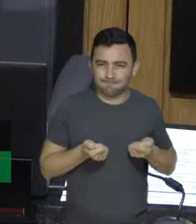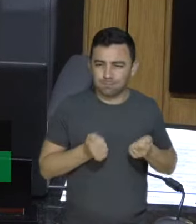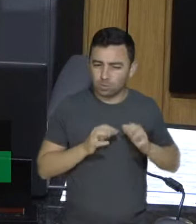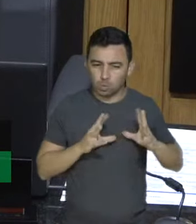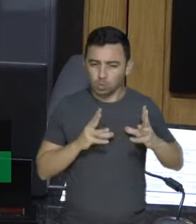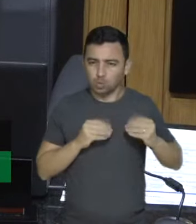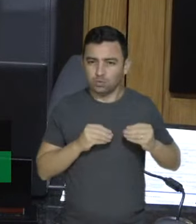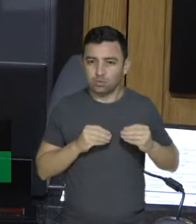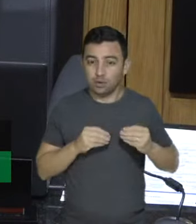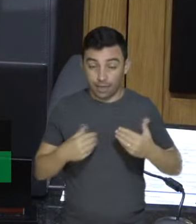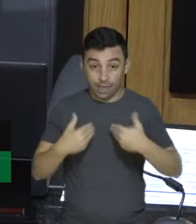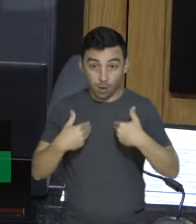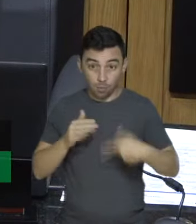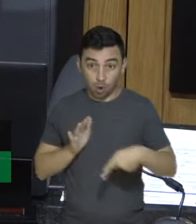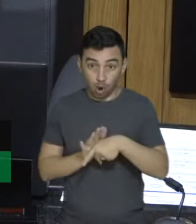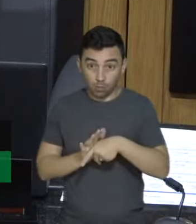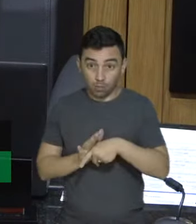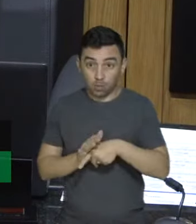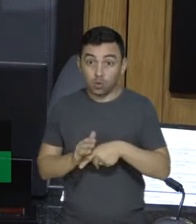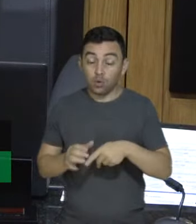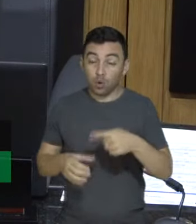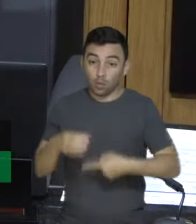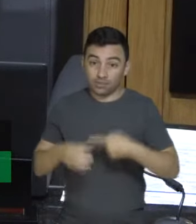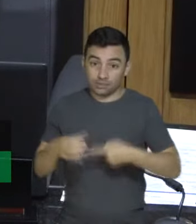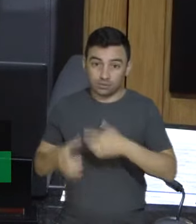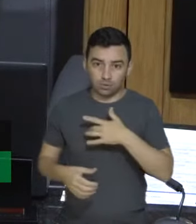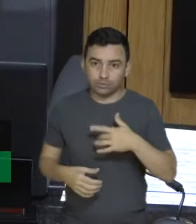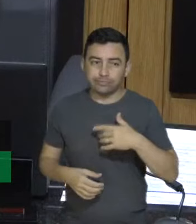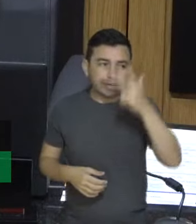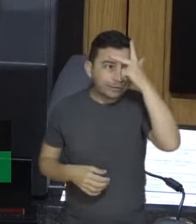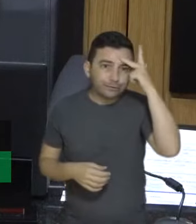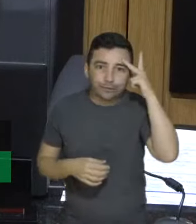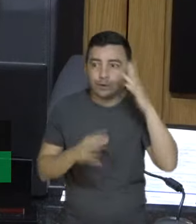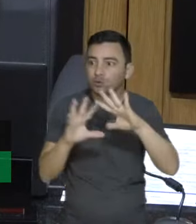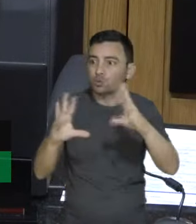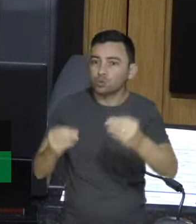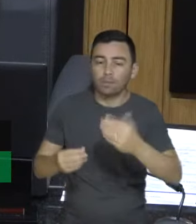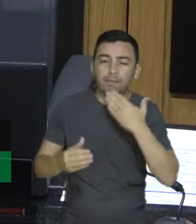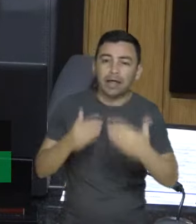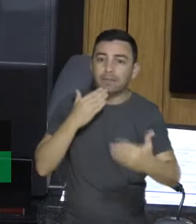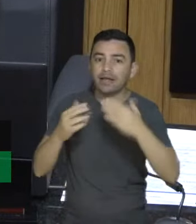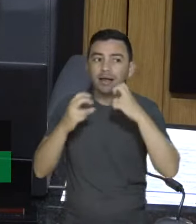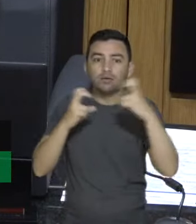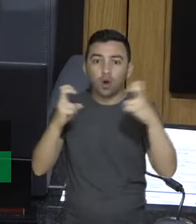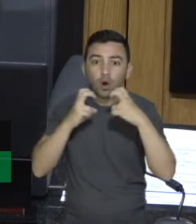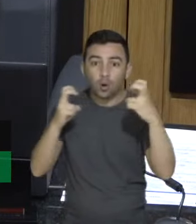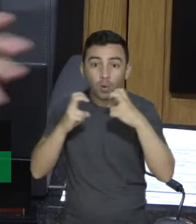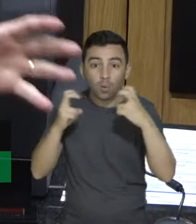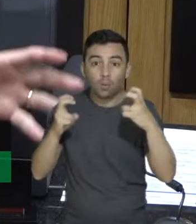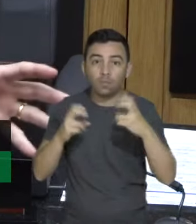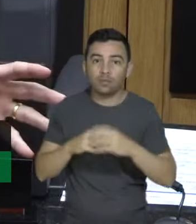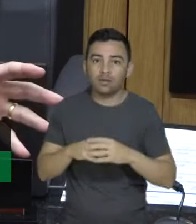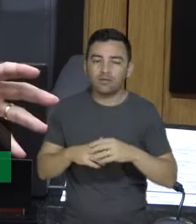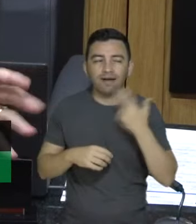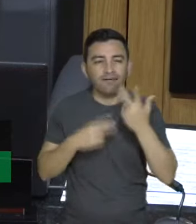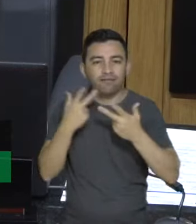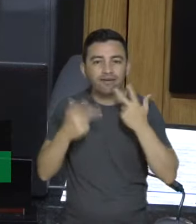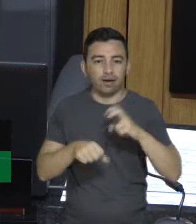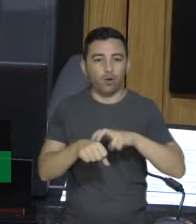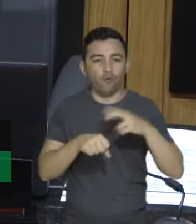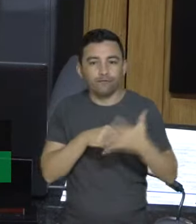de Saúde, nós sentíamos muito essa demanda, as pessoas pedindo socorro, porque só se falava em Covid.